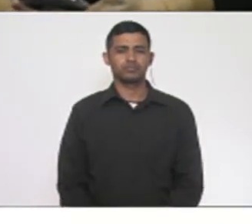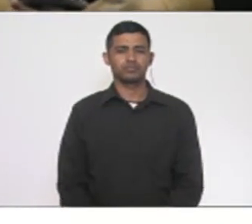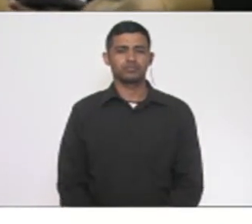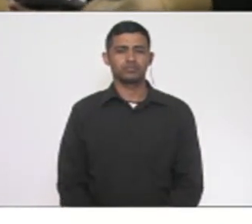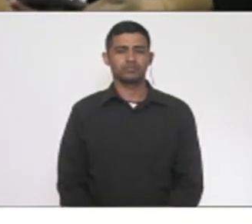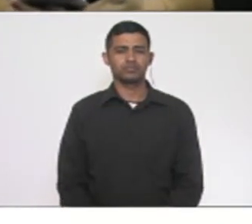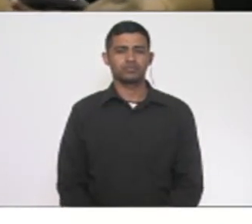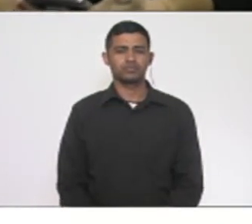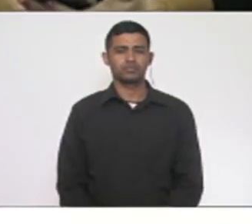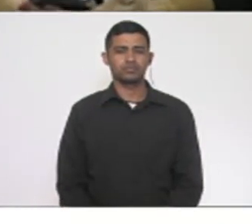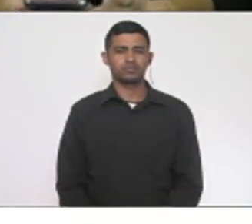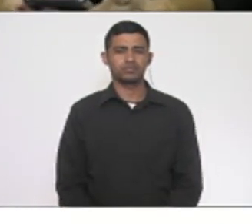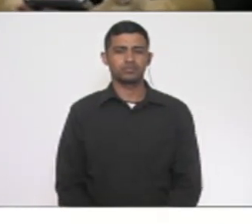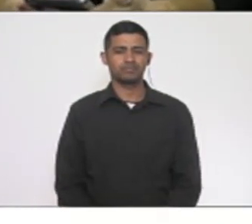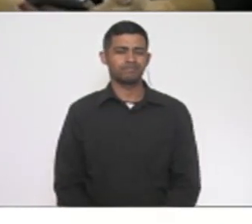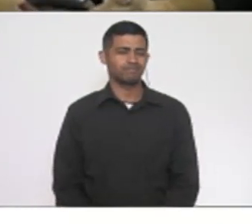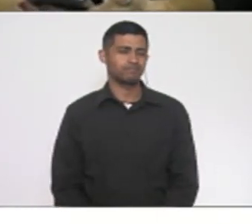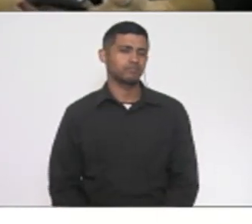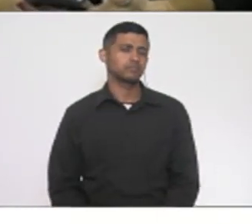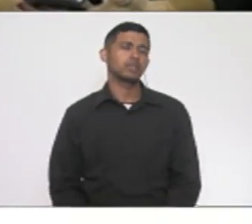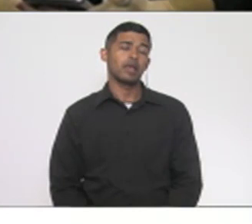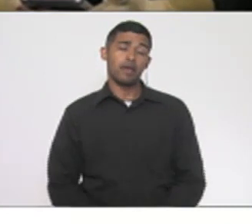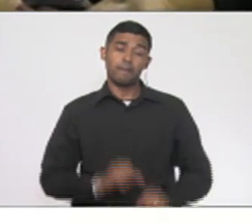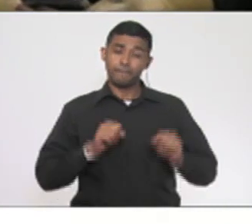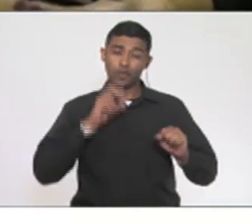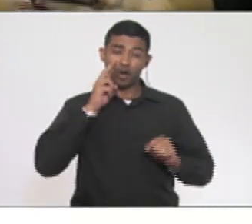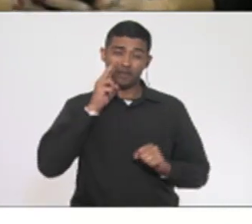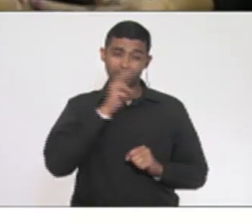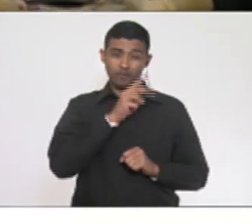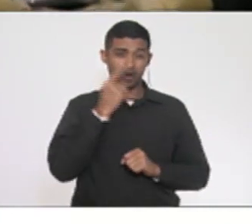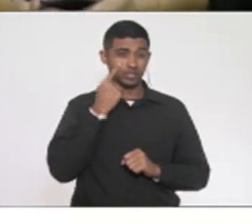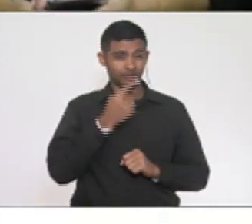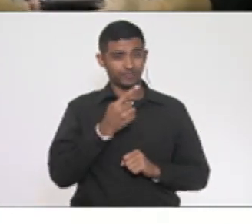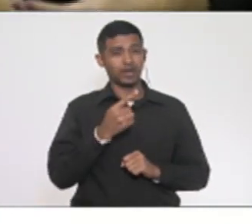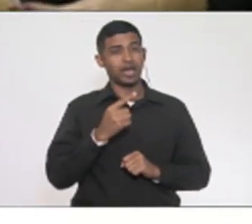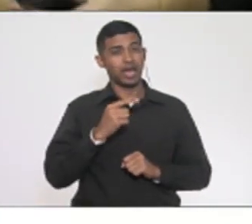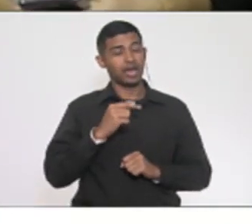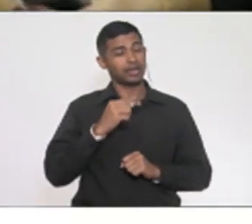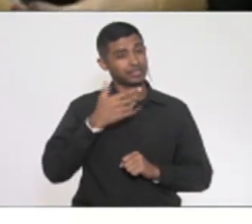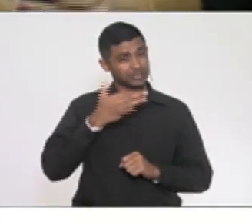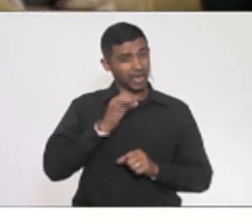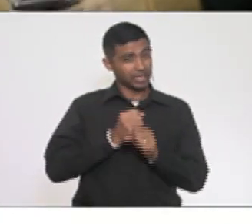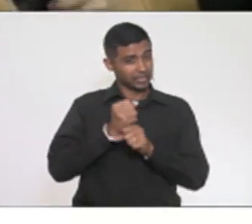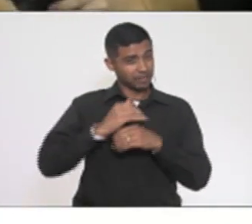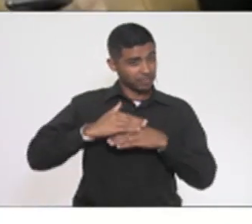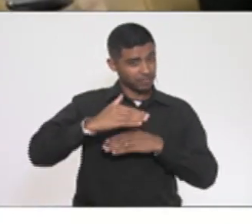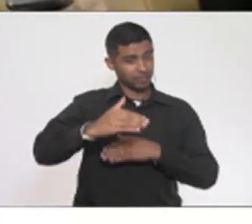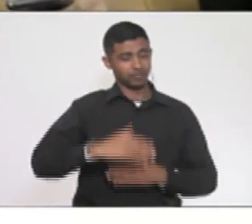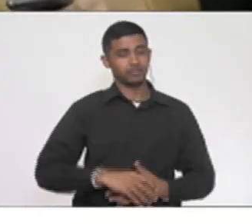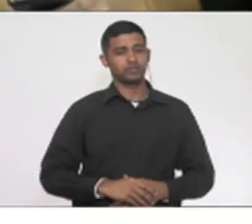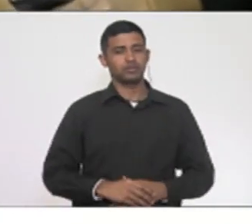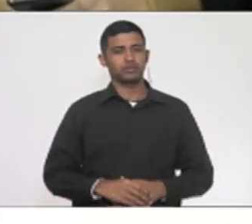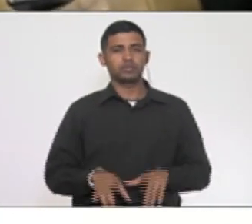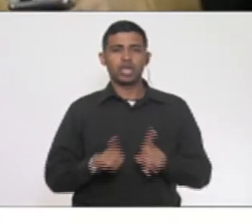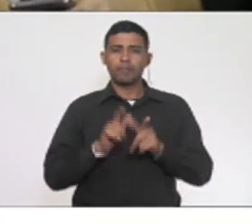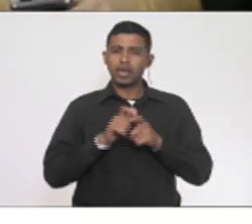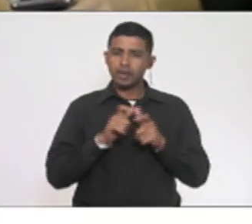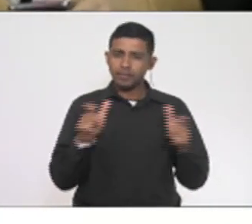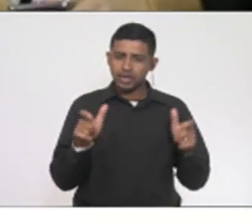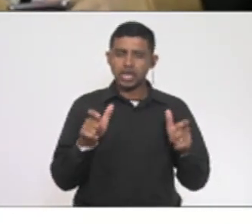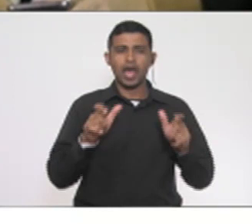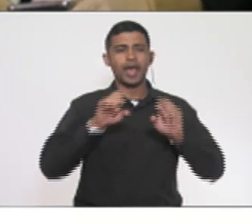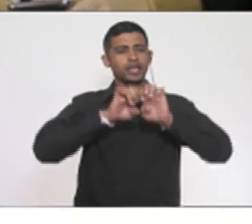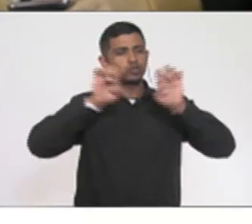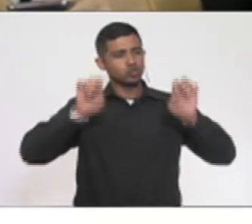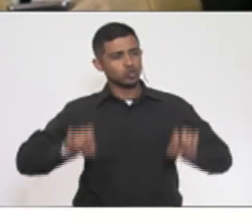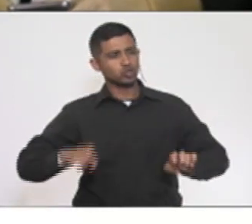Alagoas, que deve entrar com uma produção muito forte a partir de meados da próxima década. Ampliar os investimentos em infraestrutura, aumentar